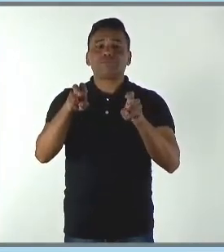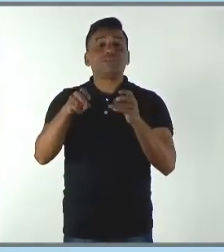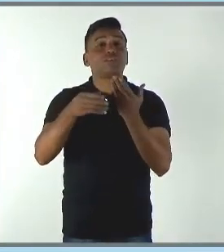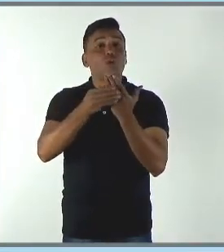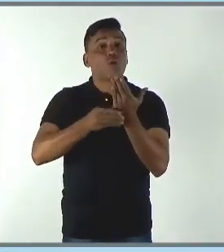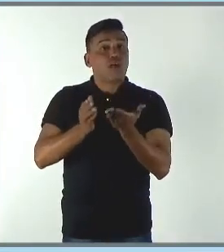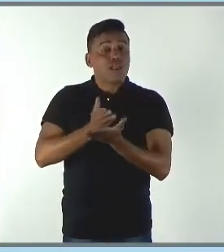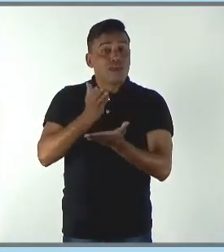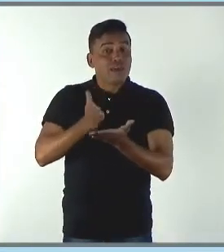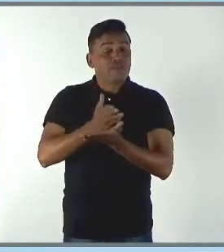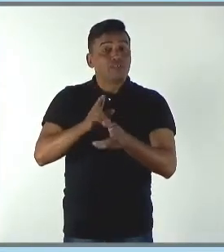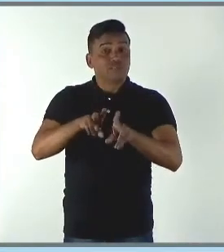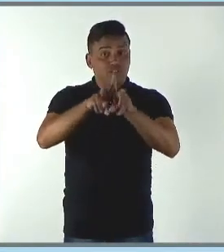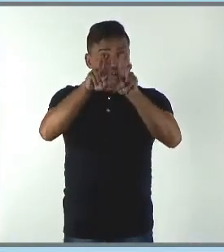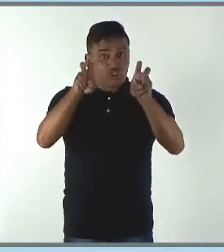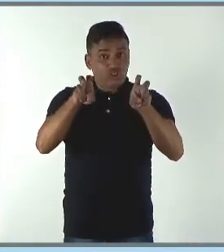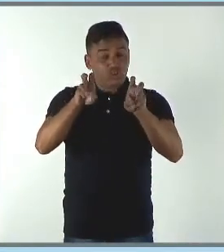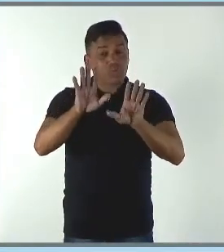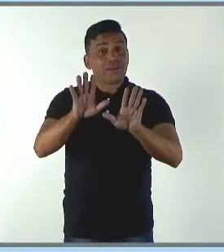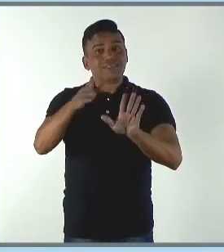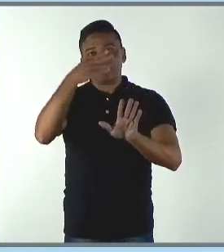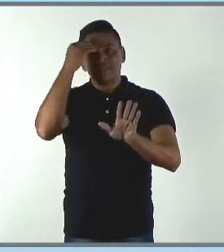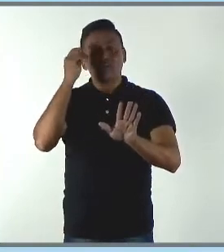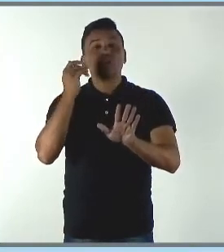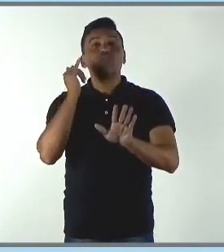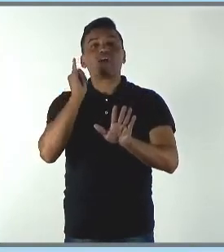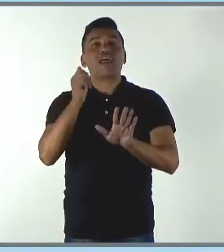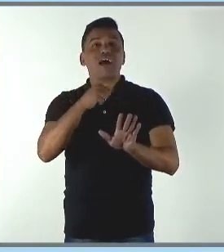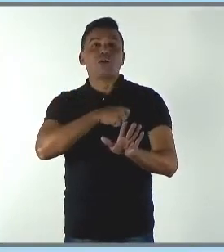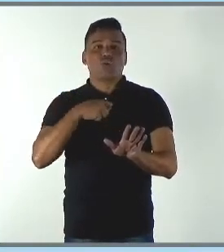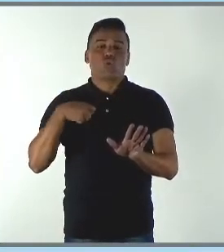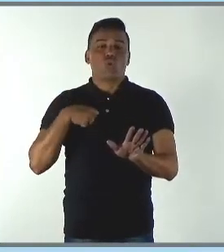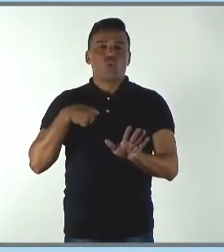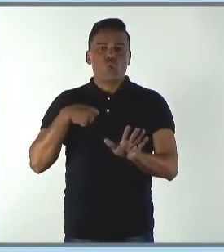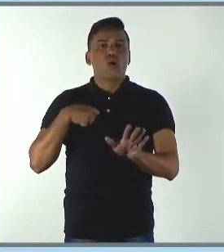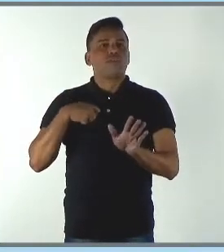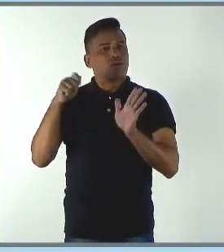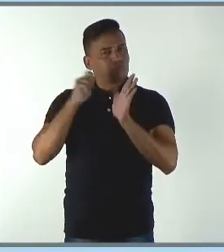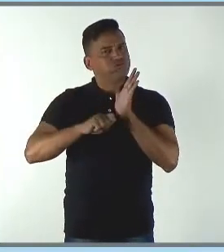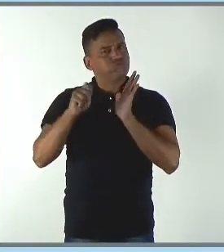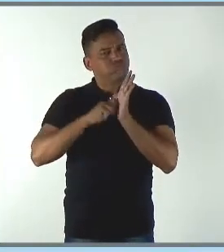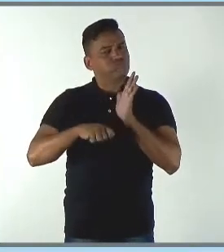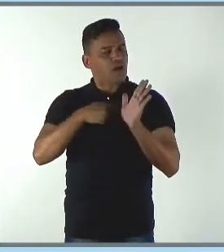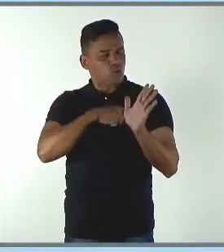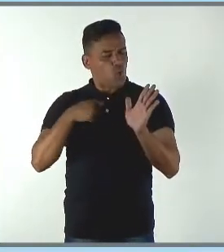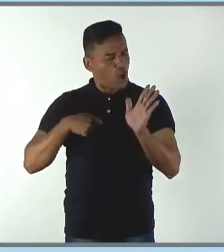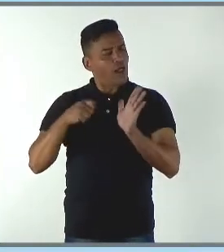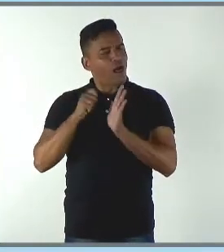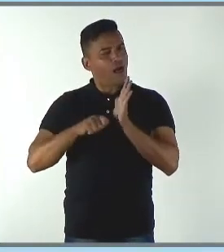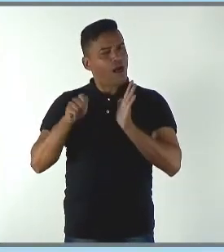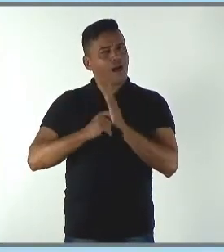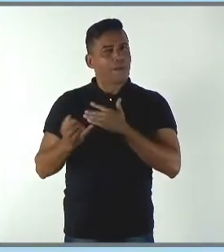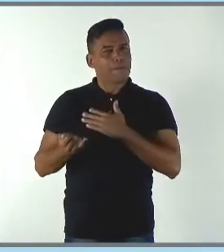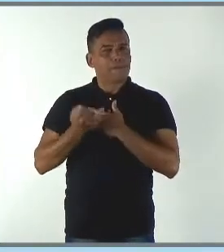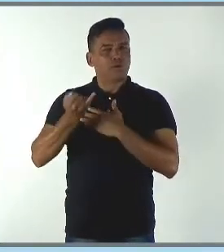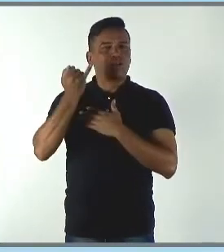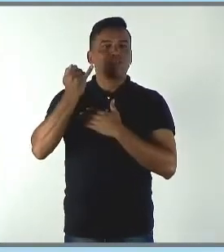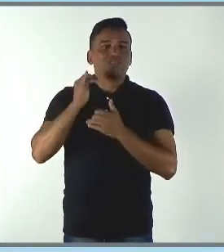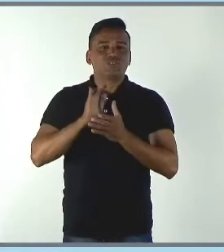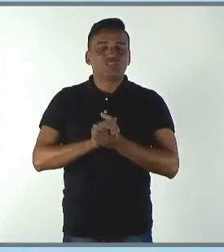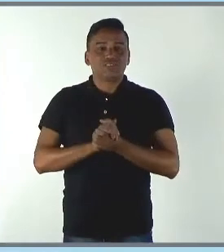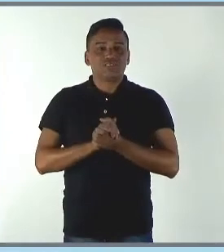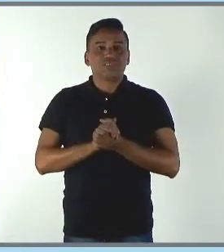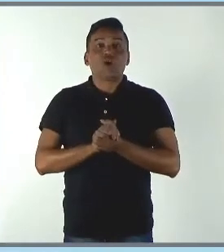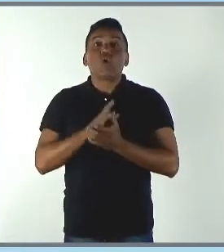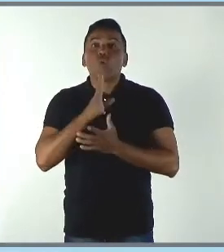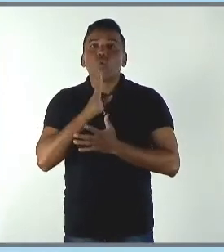citou o título, mas não citou a autora, né? A Ana tem um trabalho importante, porque acaba conhecendo esse lado